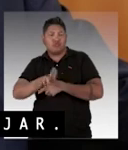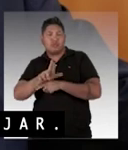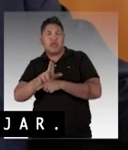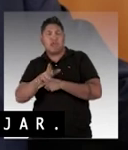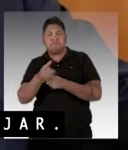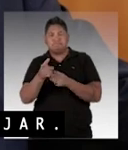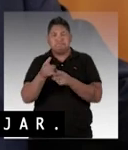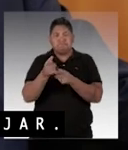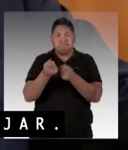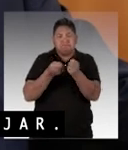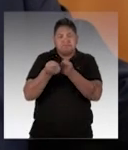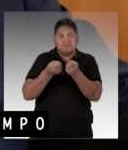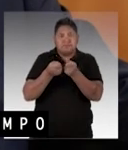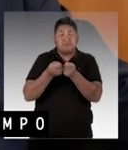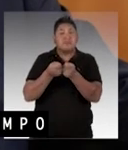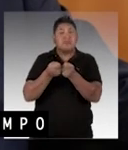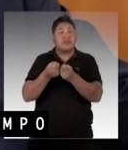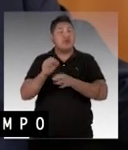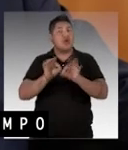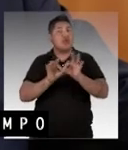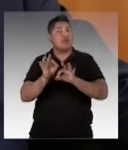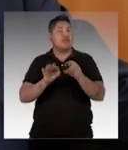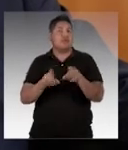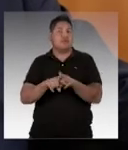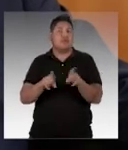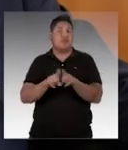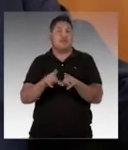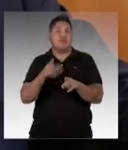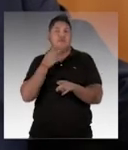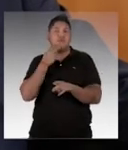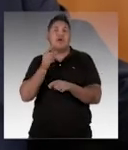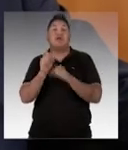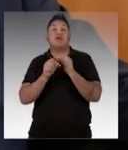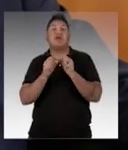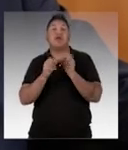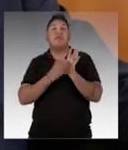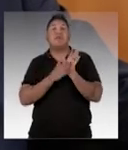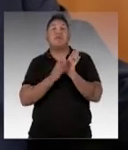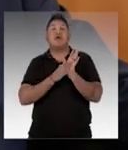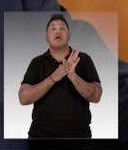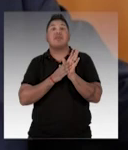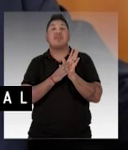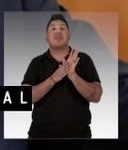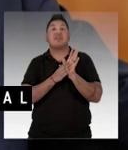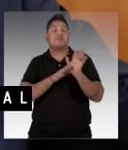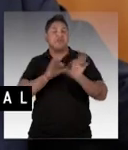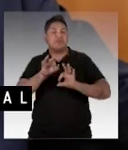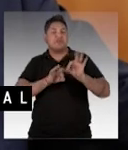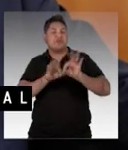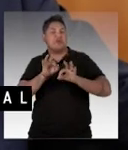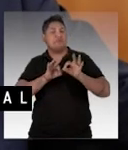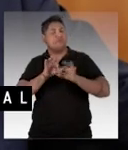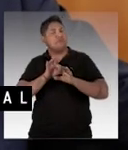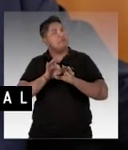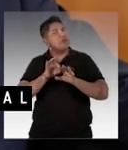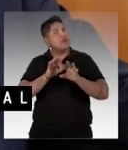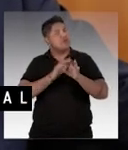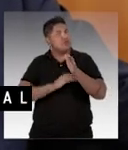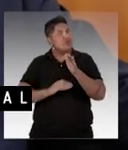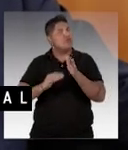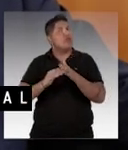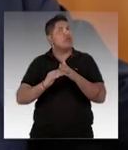medir e planejar. Quando eu falo em acompanhamento em tempo real, a gente fala num eixo que foi da nossa proposta, planejamento integral e